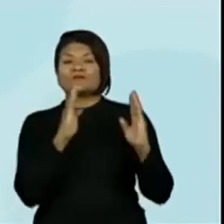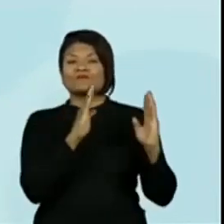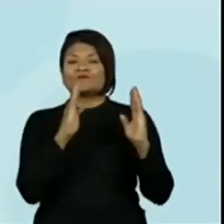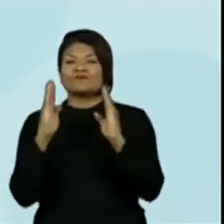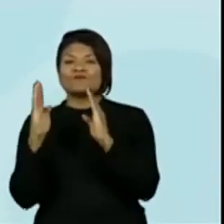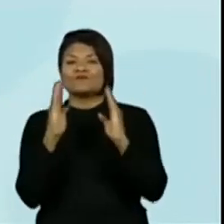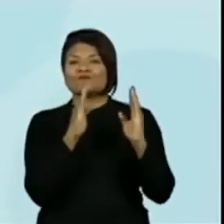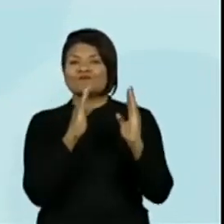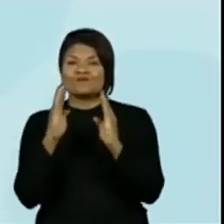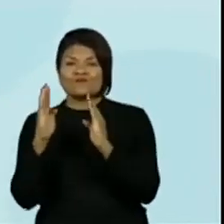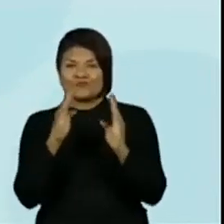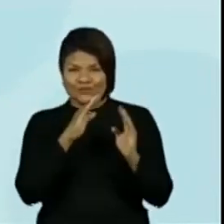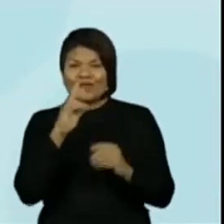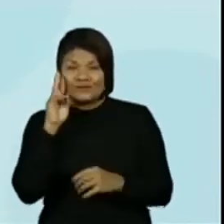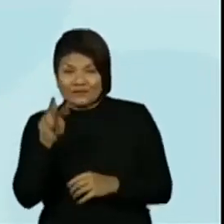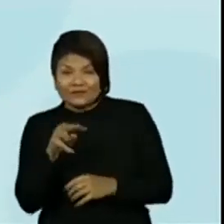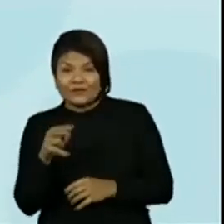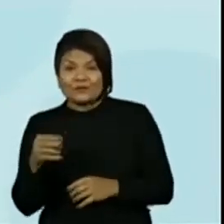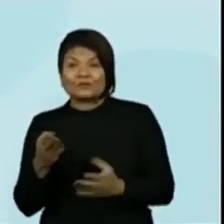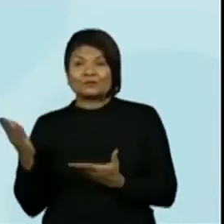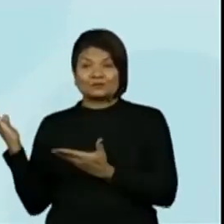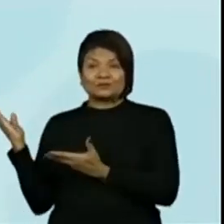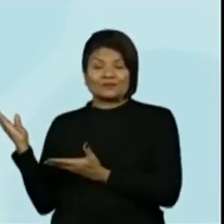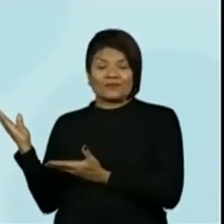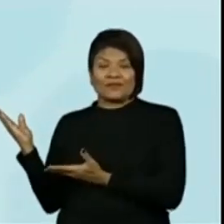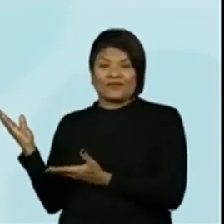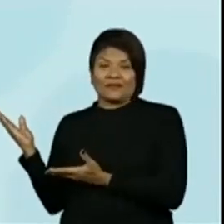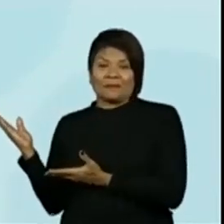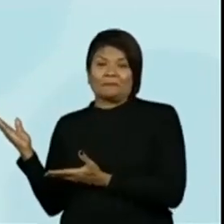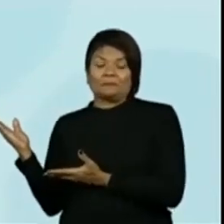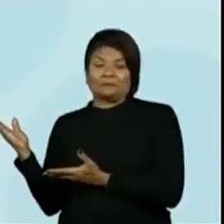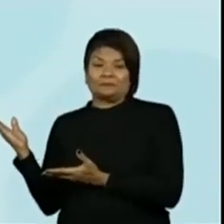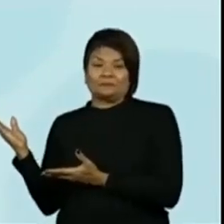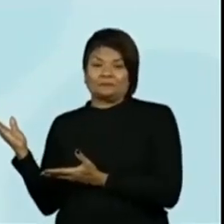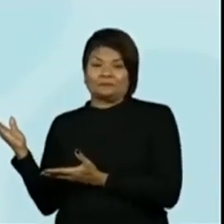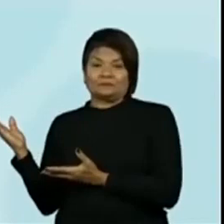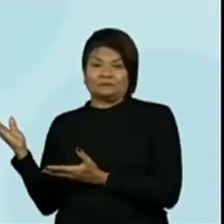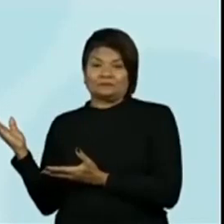1993? Pois então, reparem,